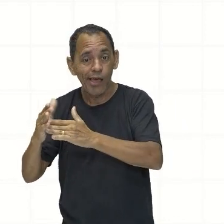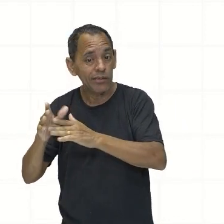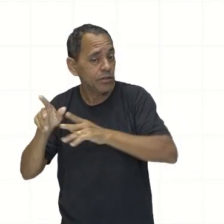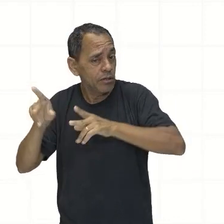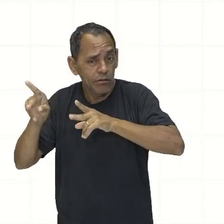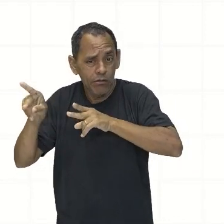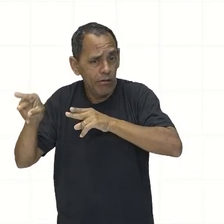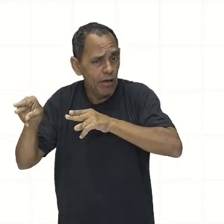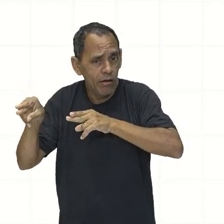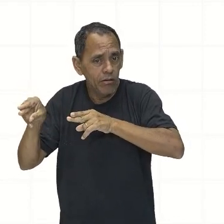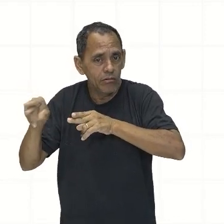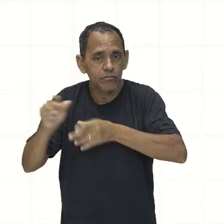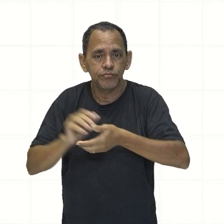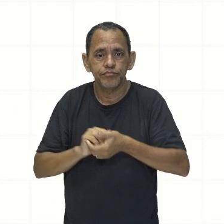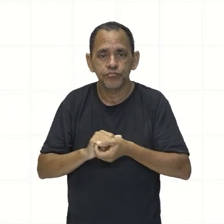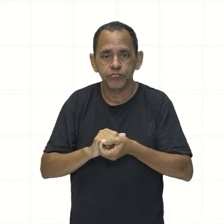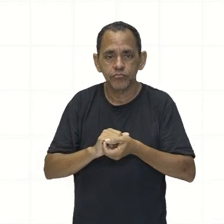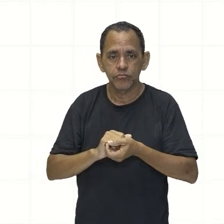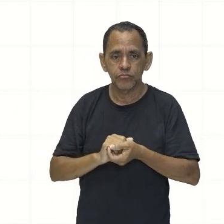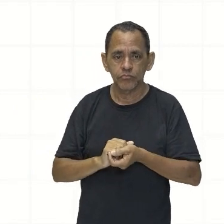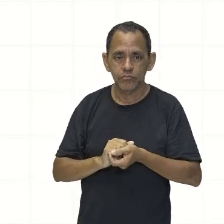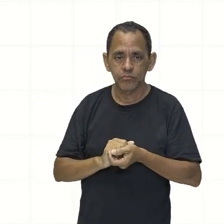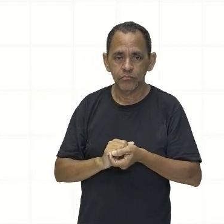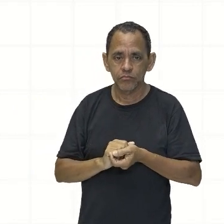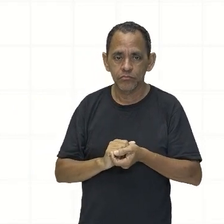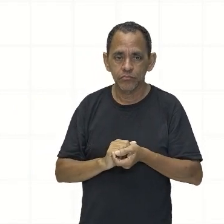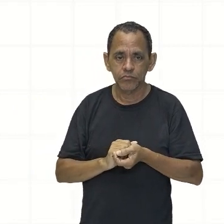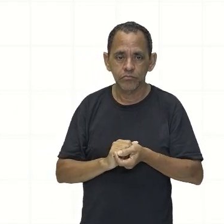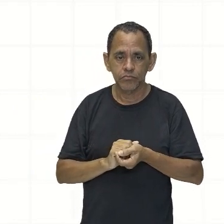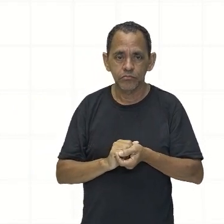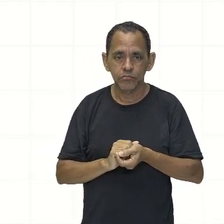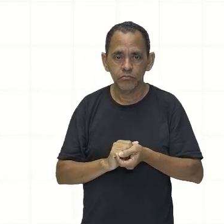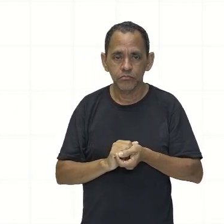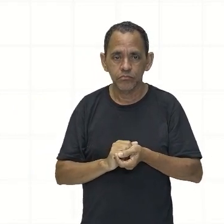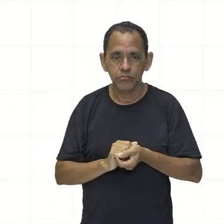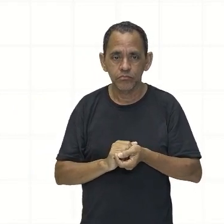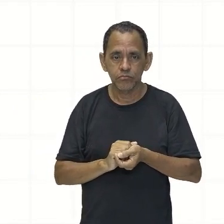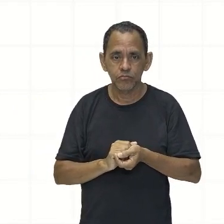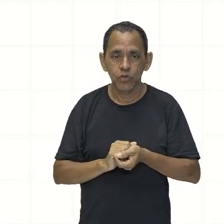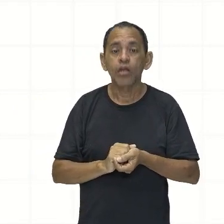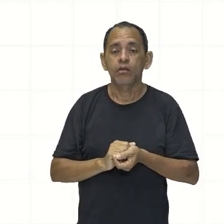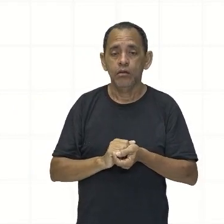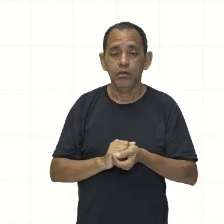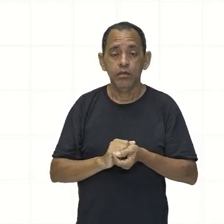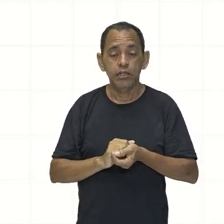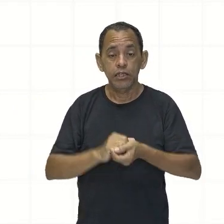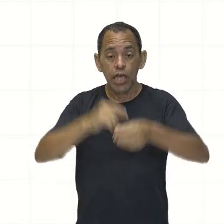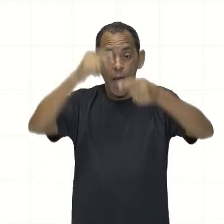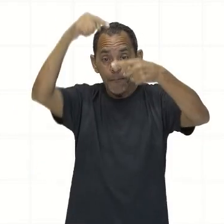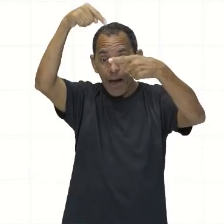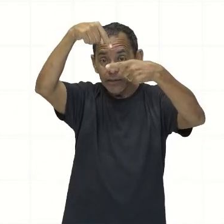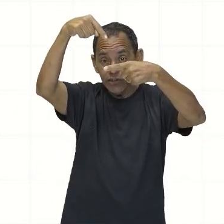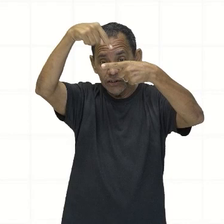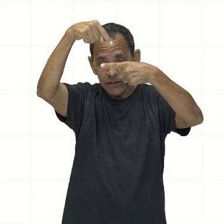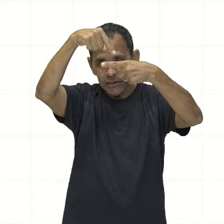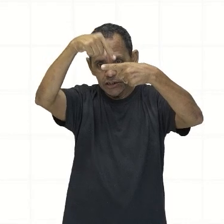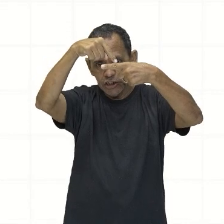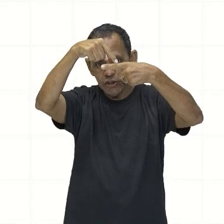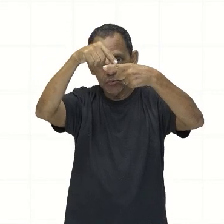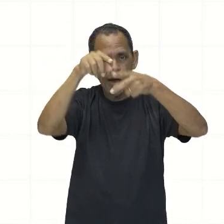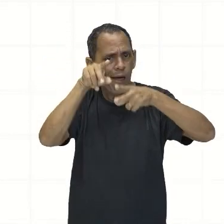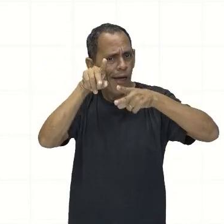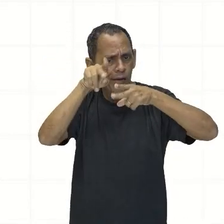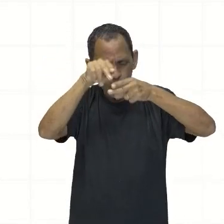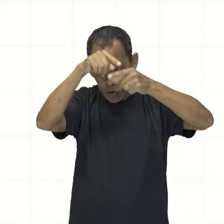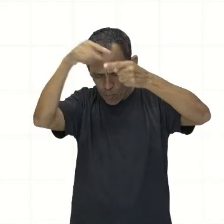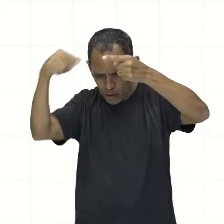aqui. E este aqui, ele é igual a este, Quando se faz esse